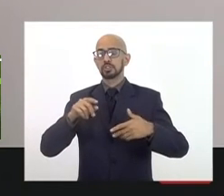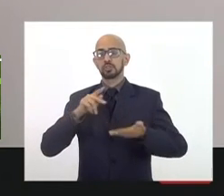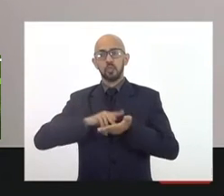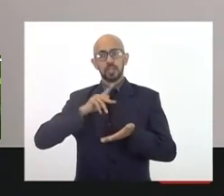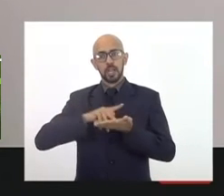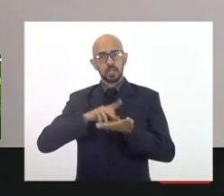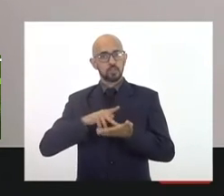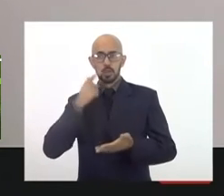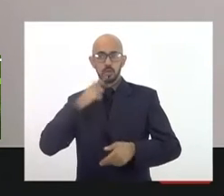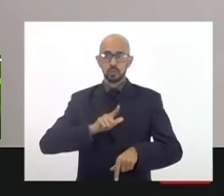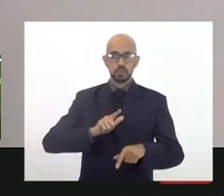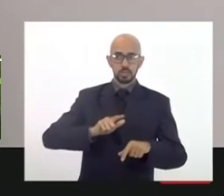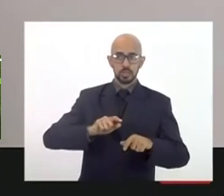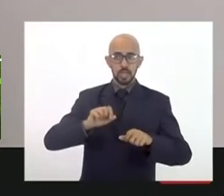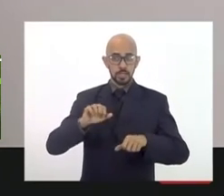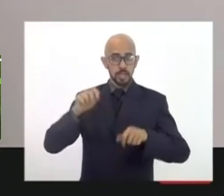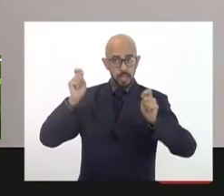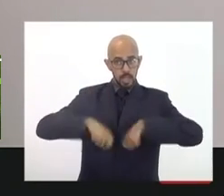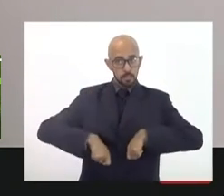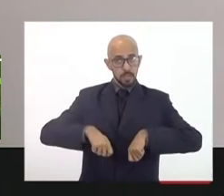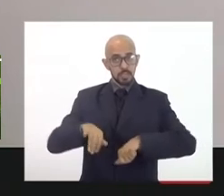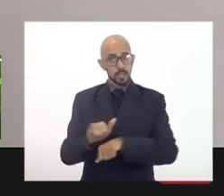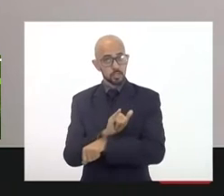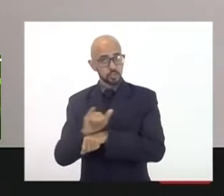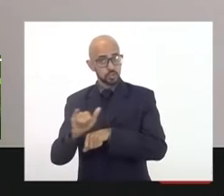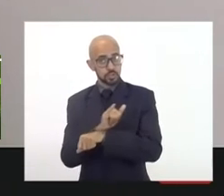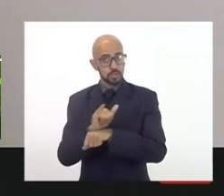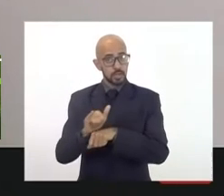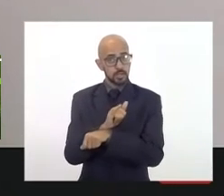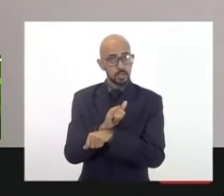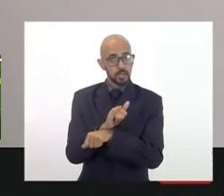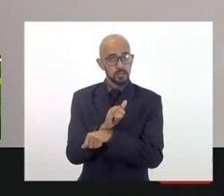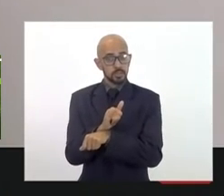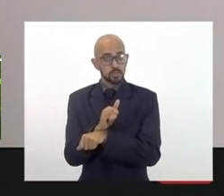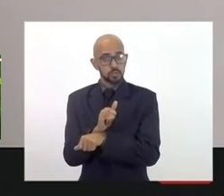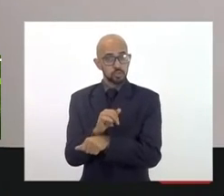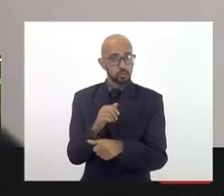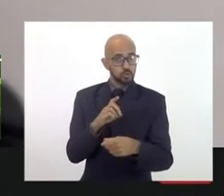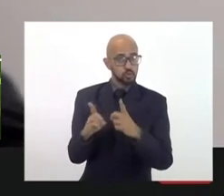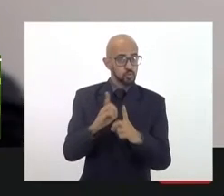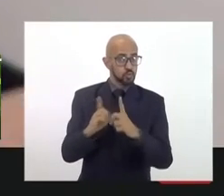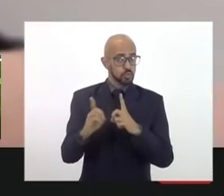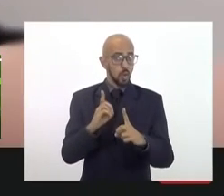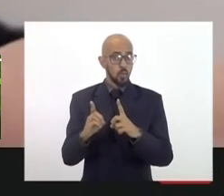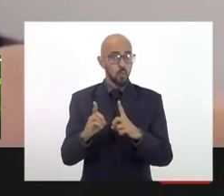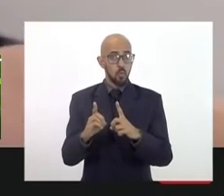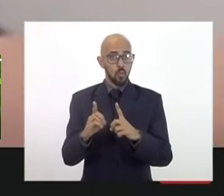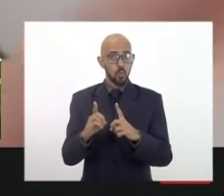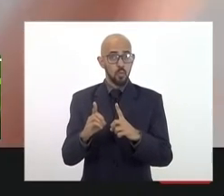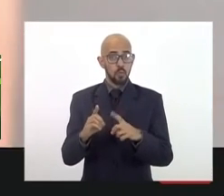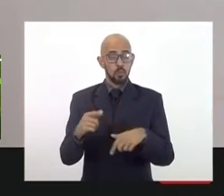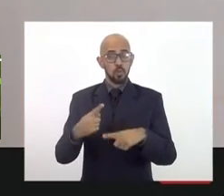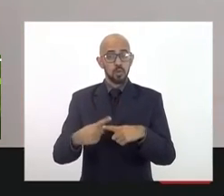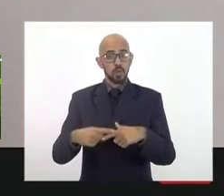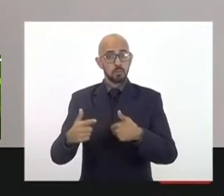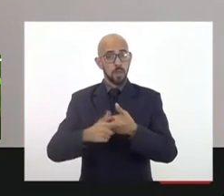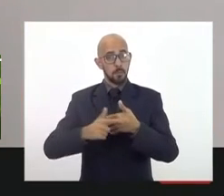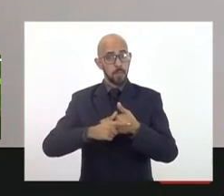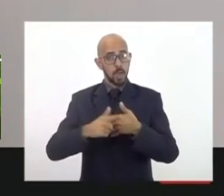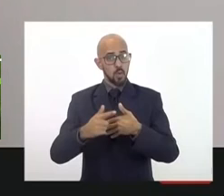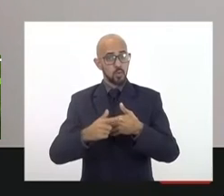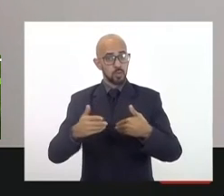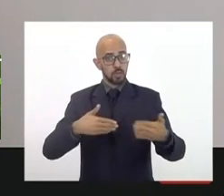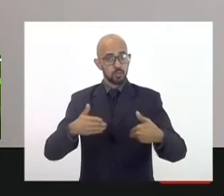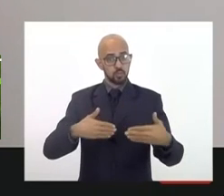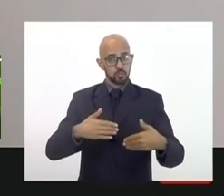efetivamente em função dessa capacidade de articulação, onde o papel da Rio Indústria é muito importante, e eles vão argumentar: ah, mas